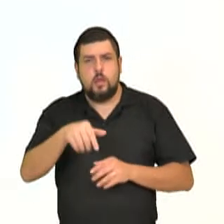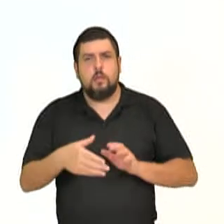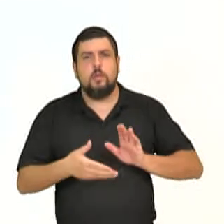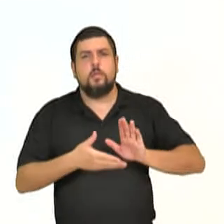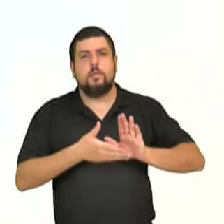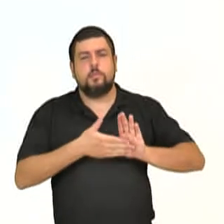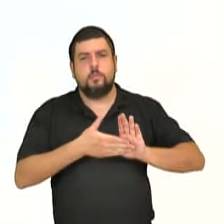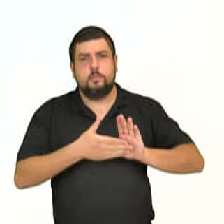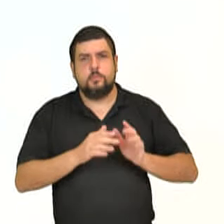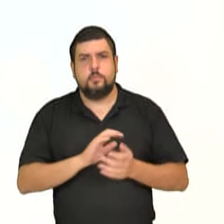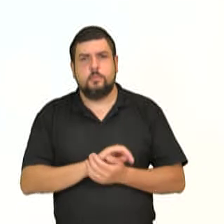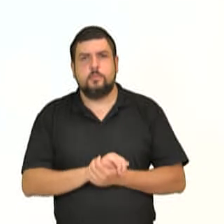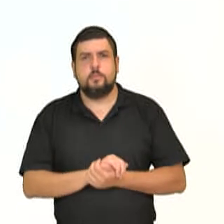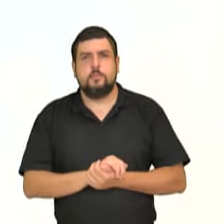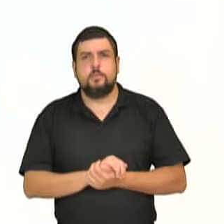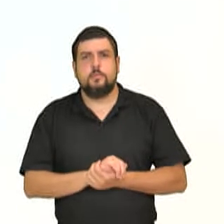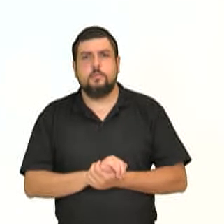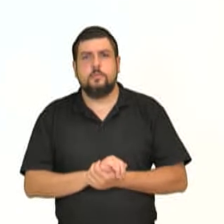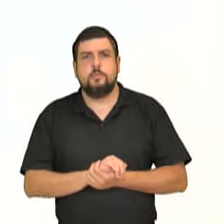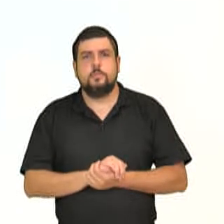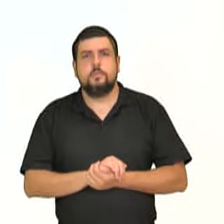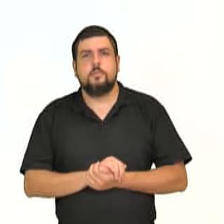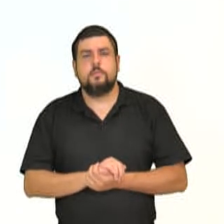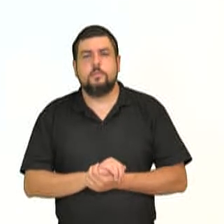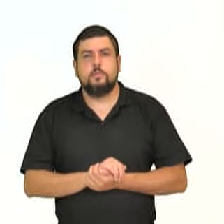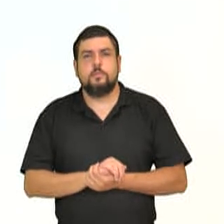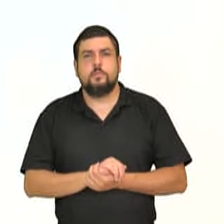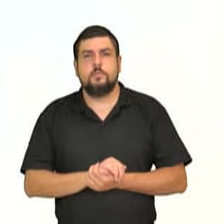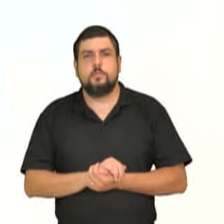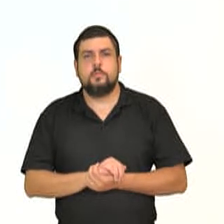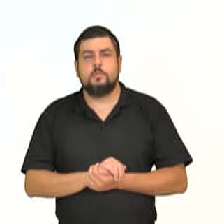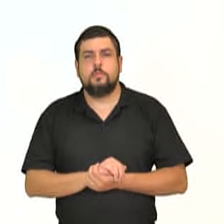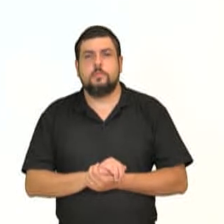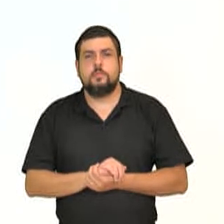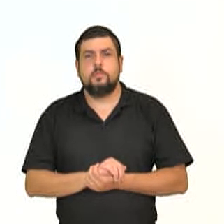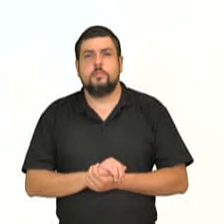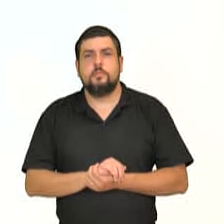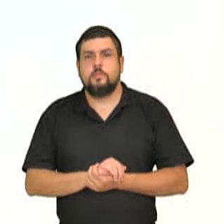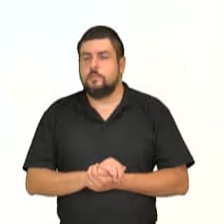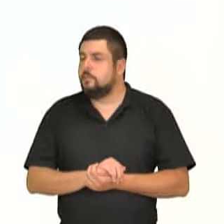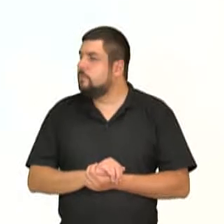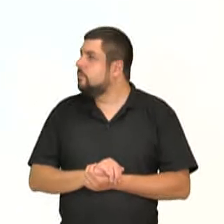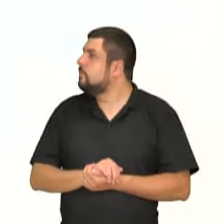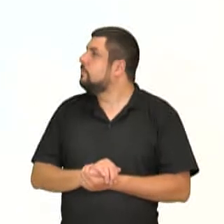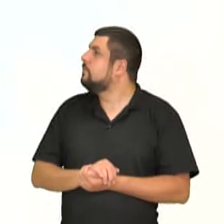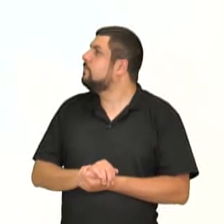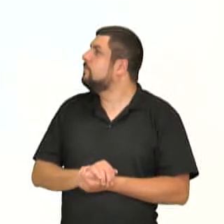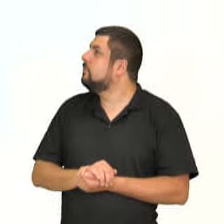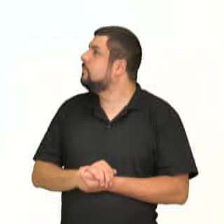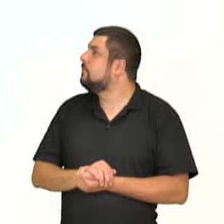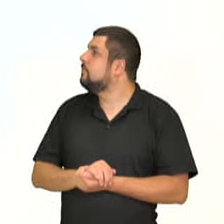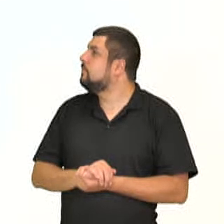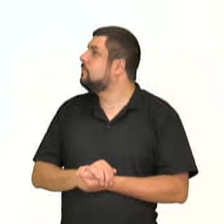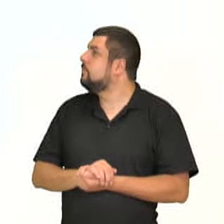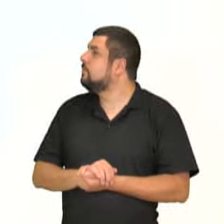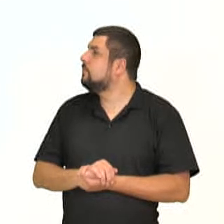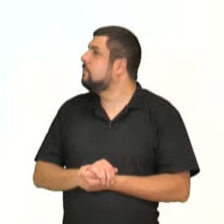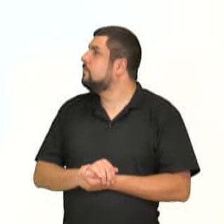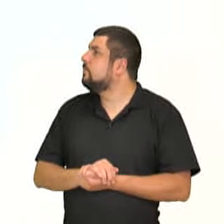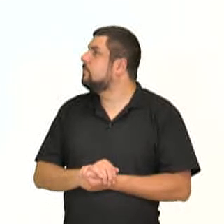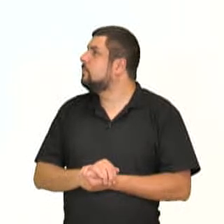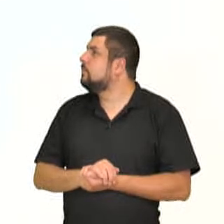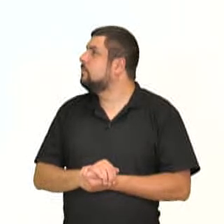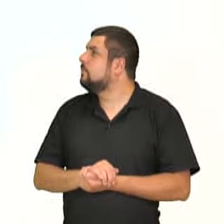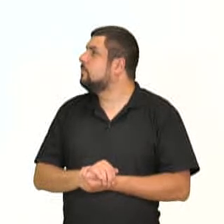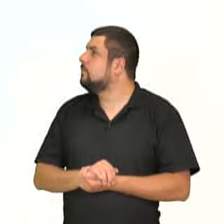uma sugerência, bien? Sí, a resposta sí, pues es posible hacer tareas diferentes